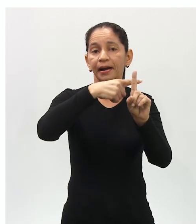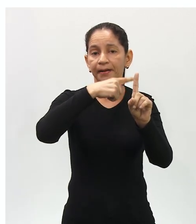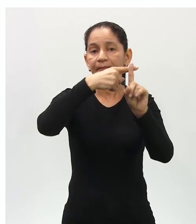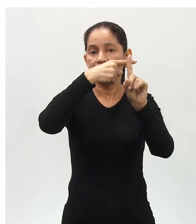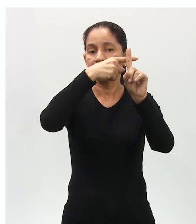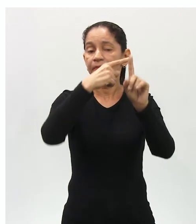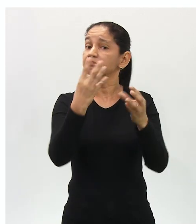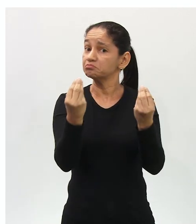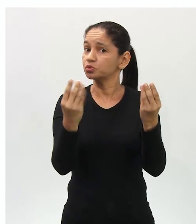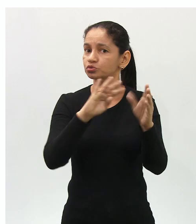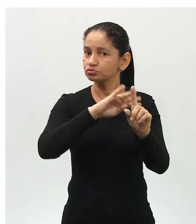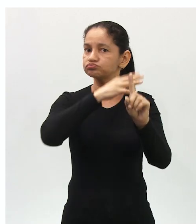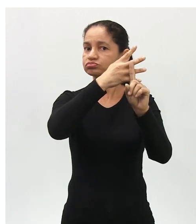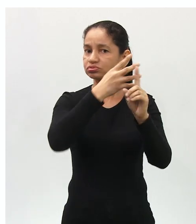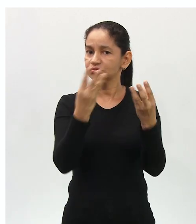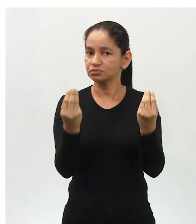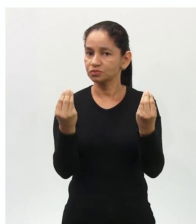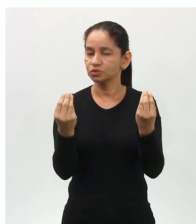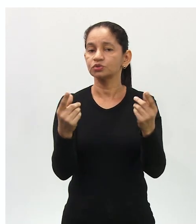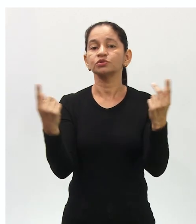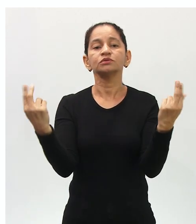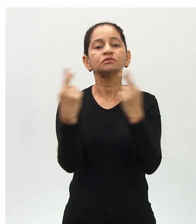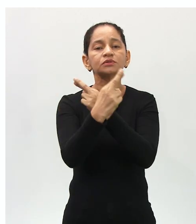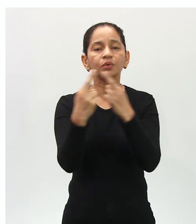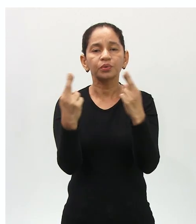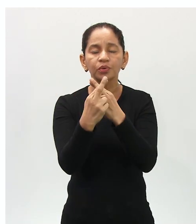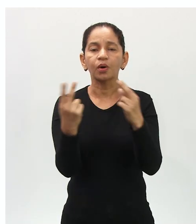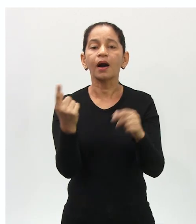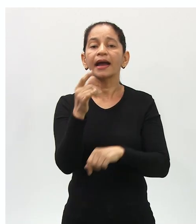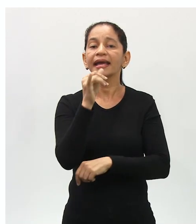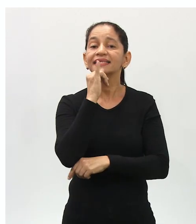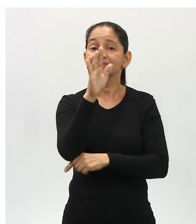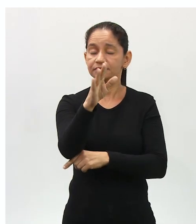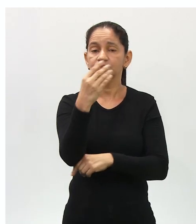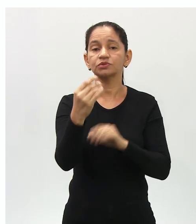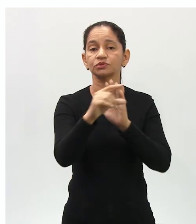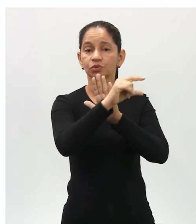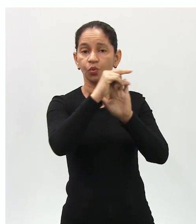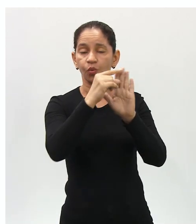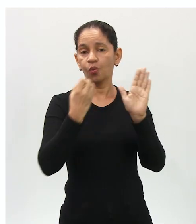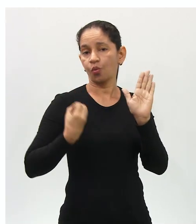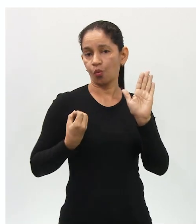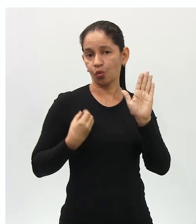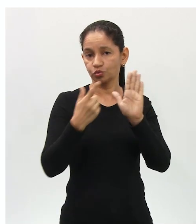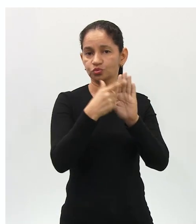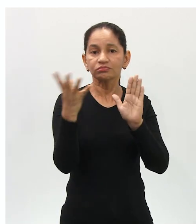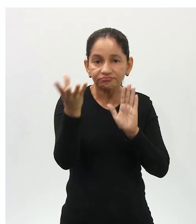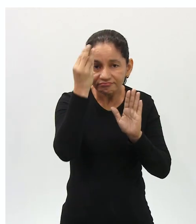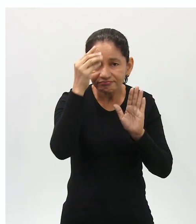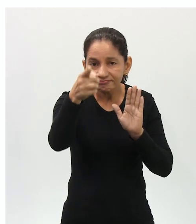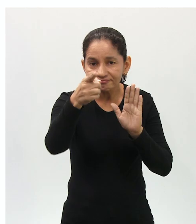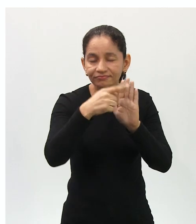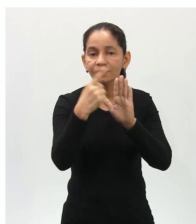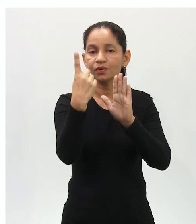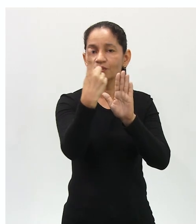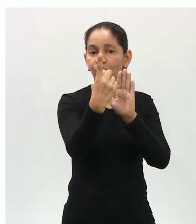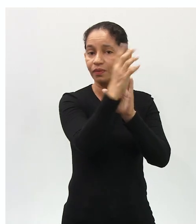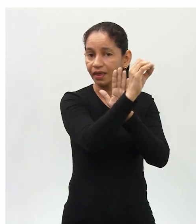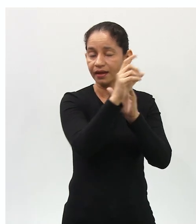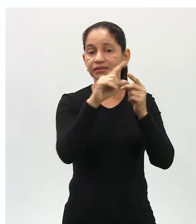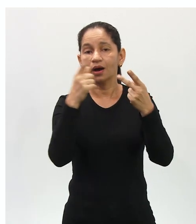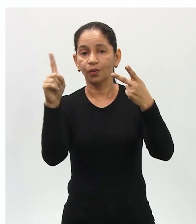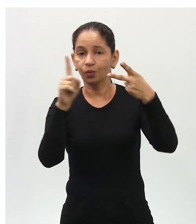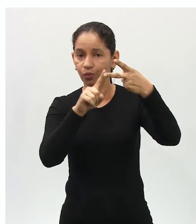fazendo um vínculo com a classificação da receita, né, ou da despesa, aqui ela ficaria com o código 10, só para vocês lembrarem, aqui com um